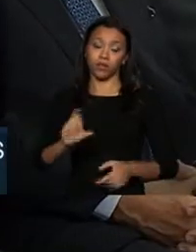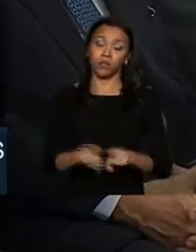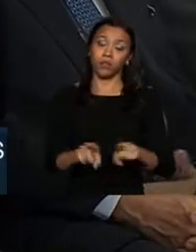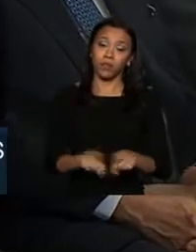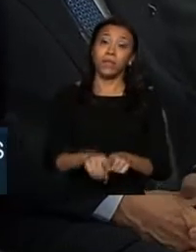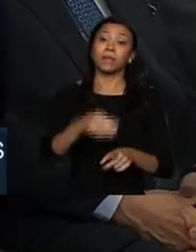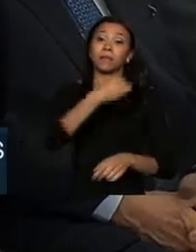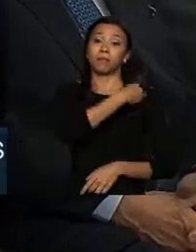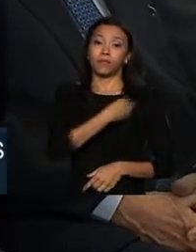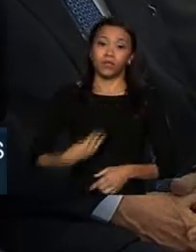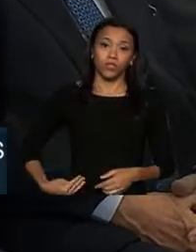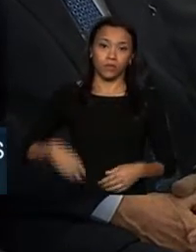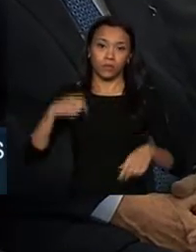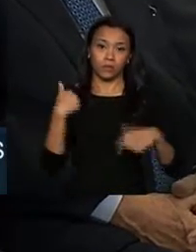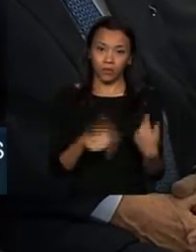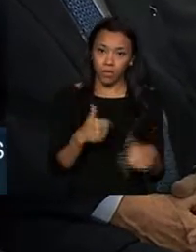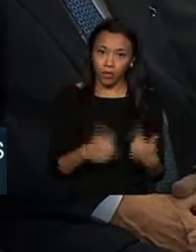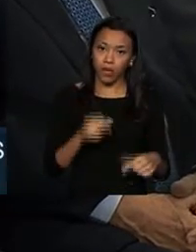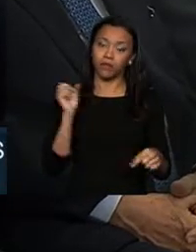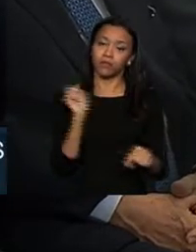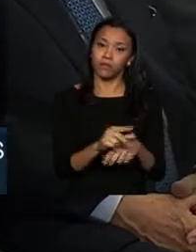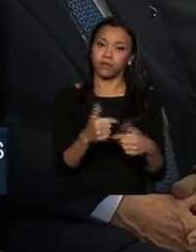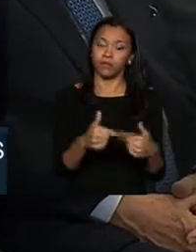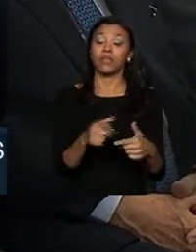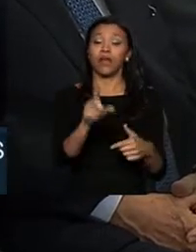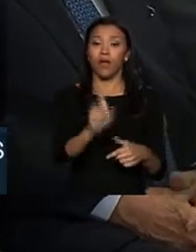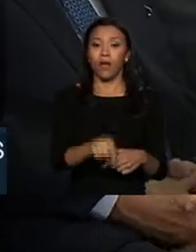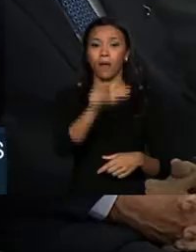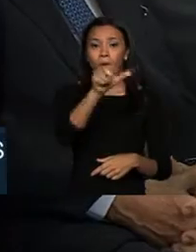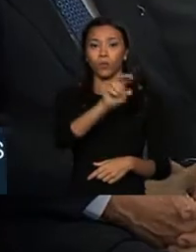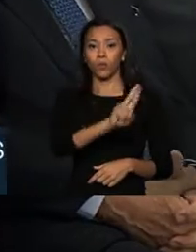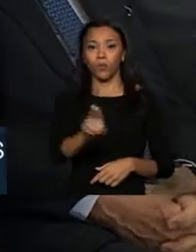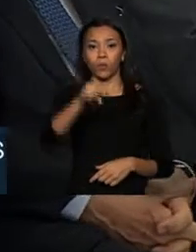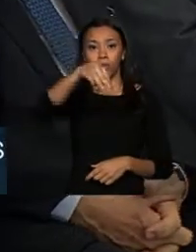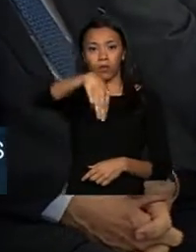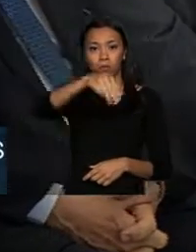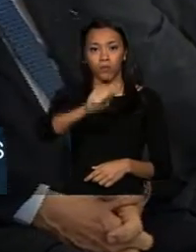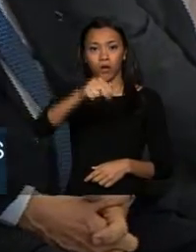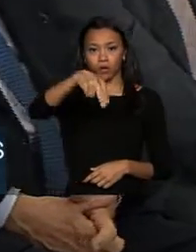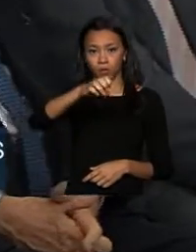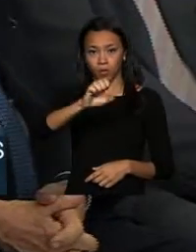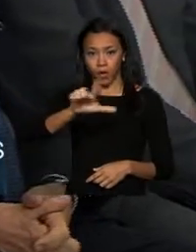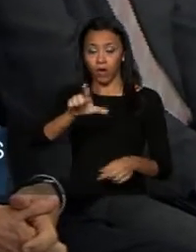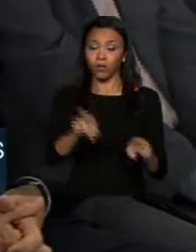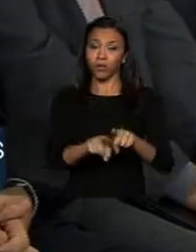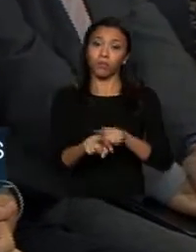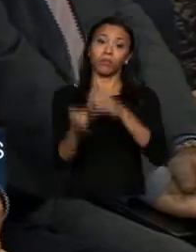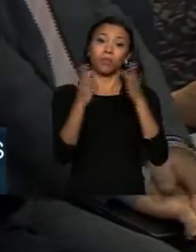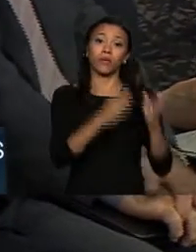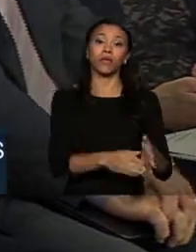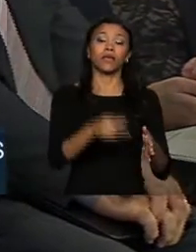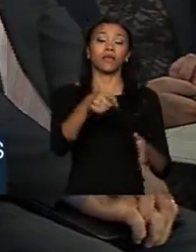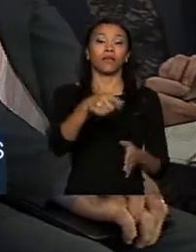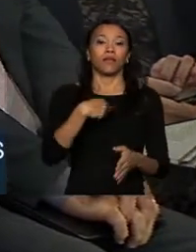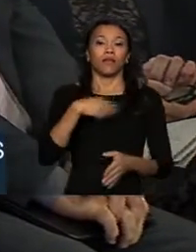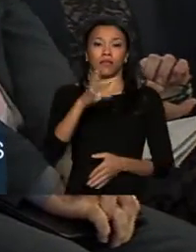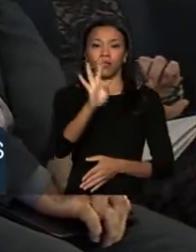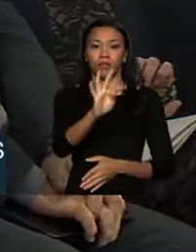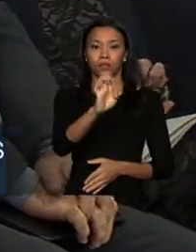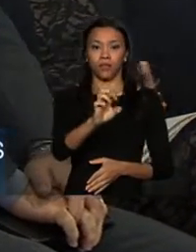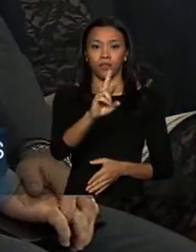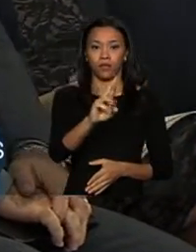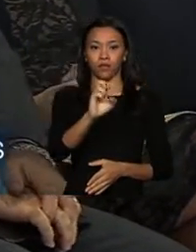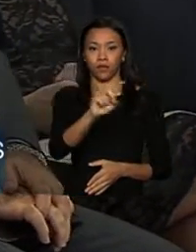e Emprego, Manuel Dias. O ministro Carlos Gabas, da Previdência, Tereza Campelo, do Desenvolvimento